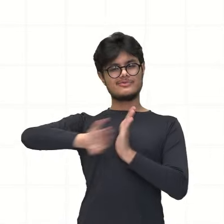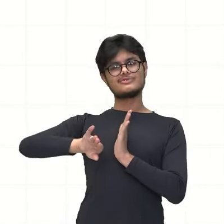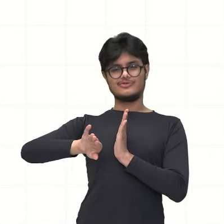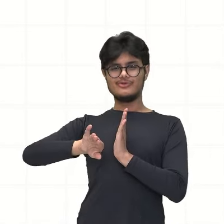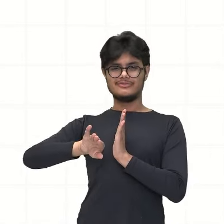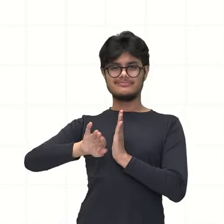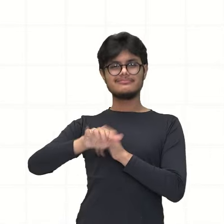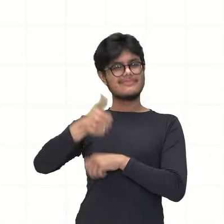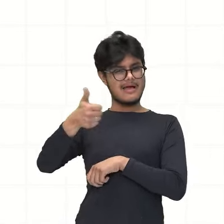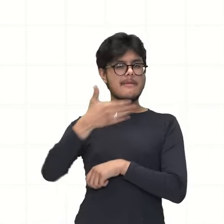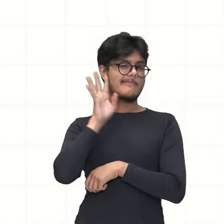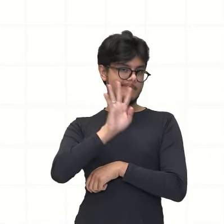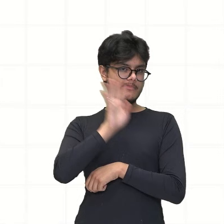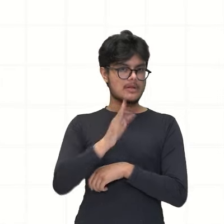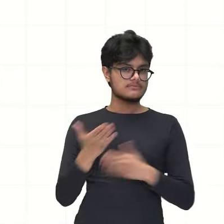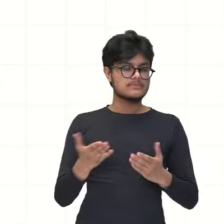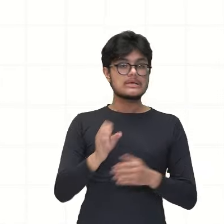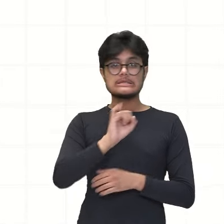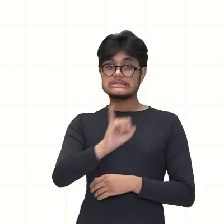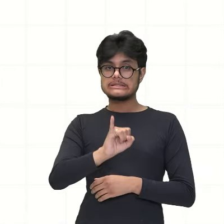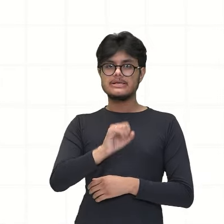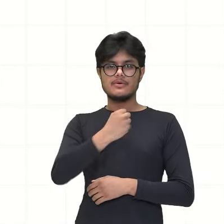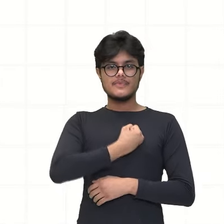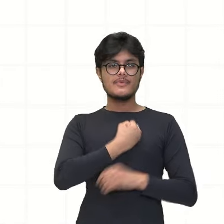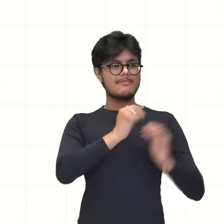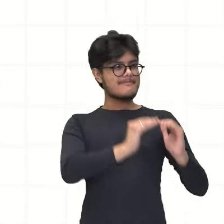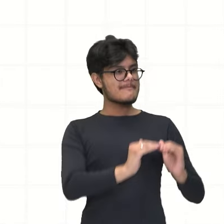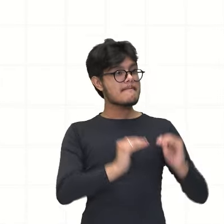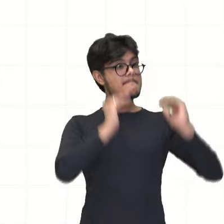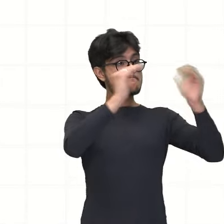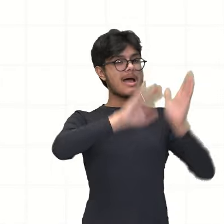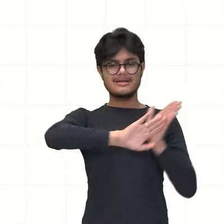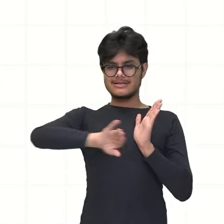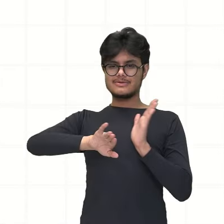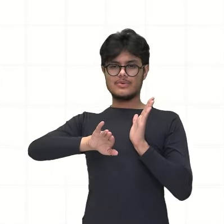o desconto. E quanto maior o valor do desconto,